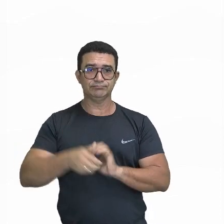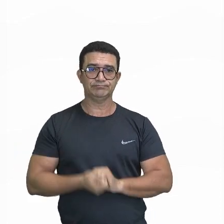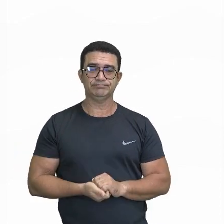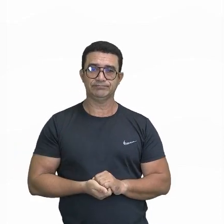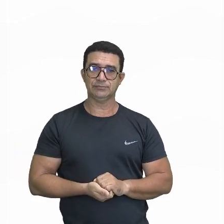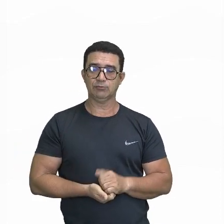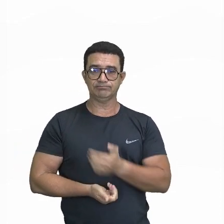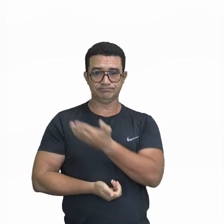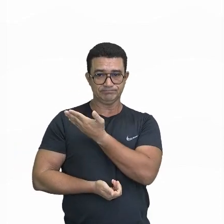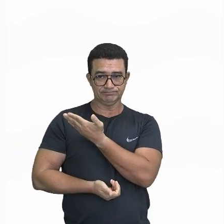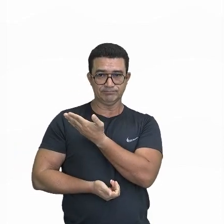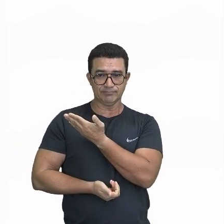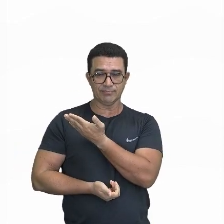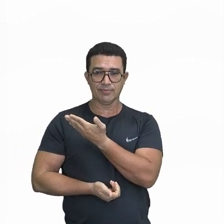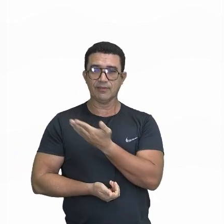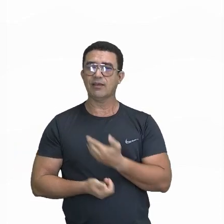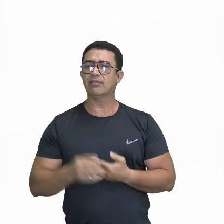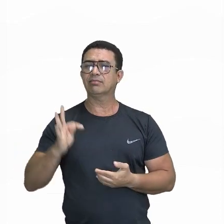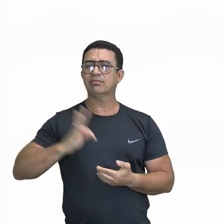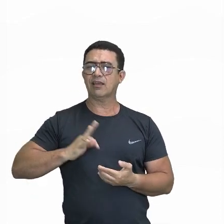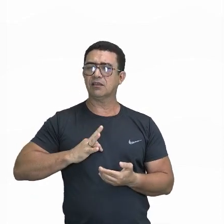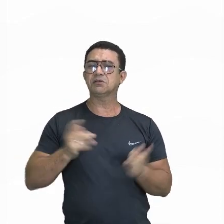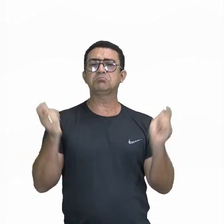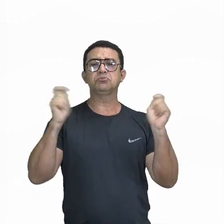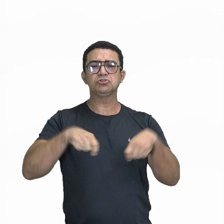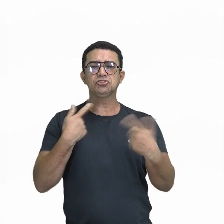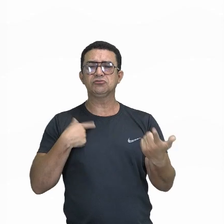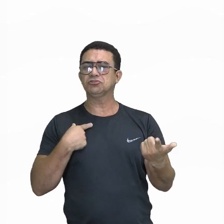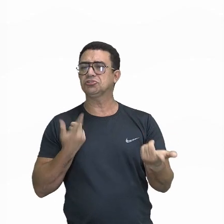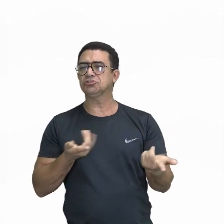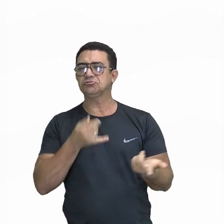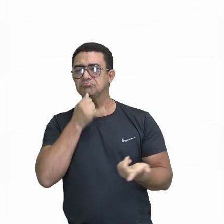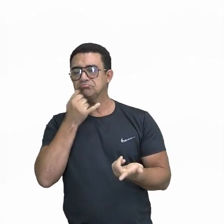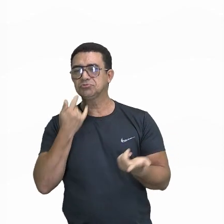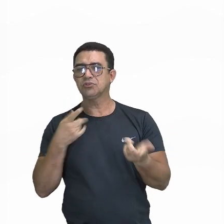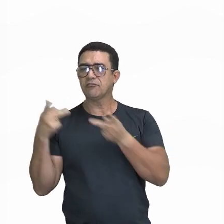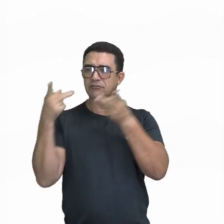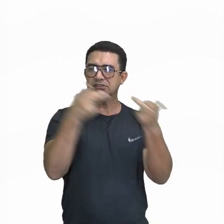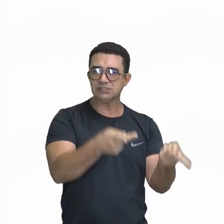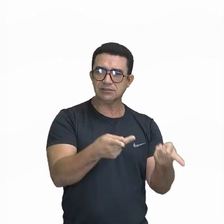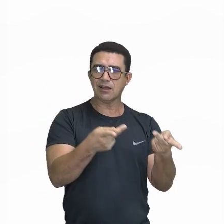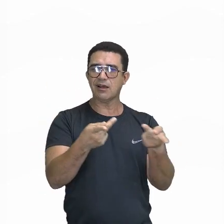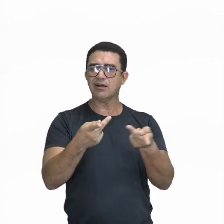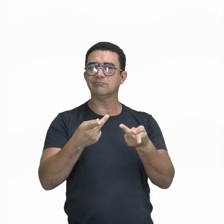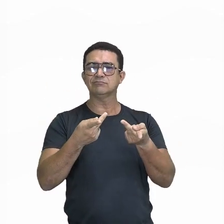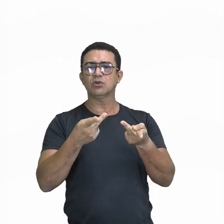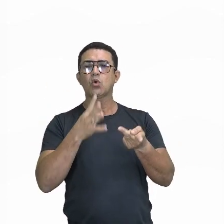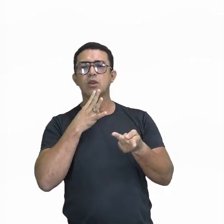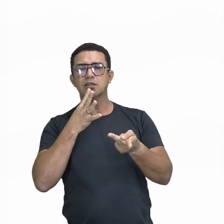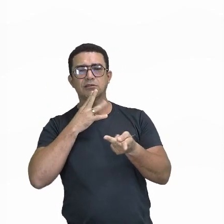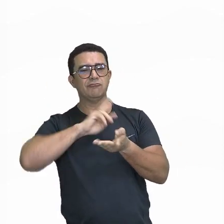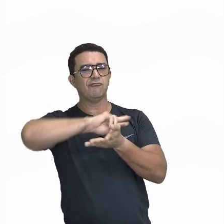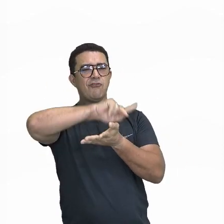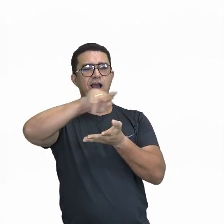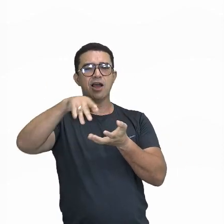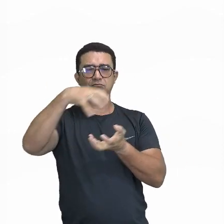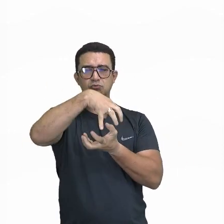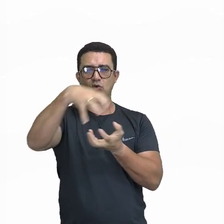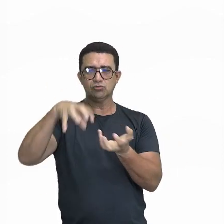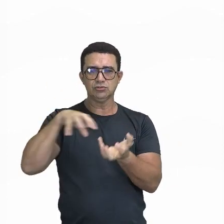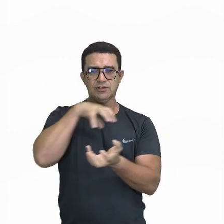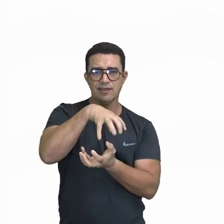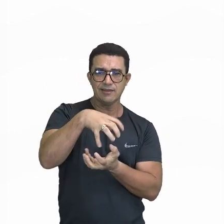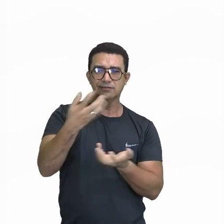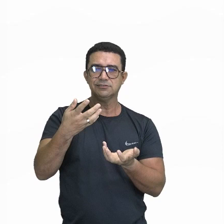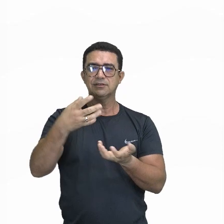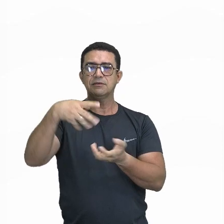podemos viajar através do mundo, conhecermos vários continentes, vários países,